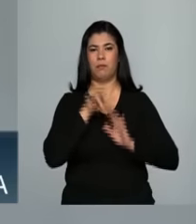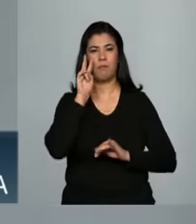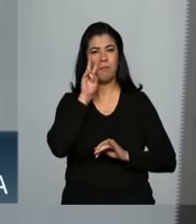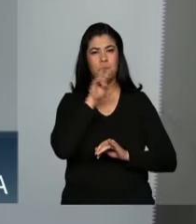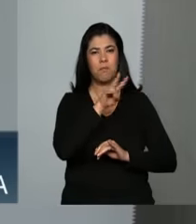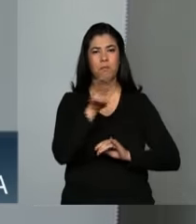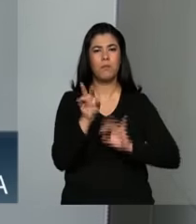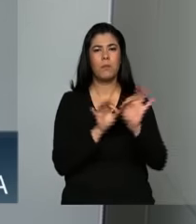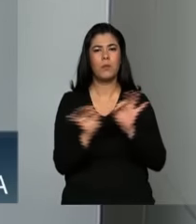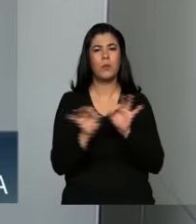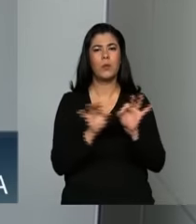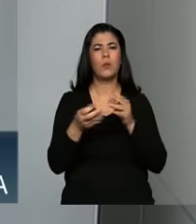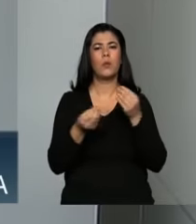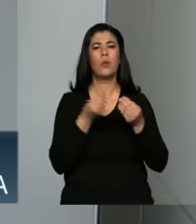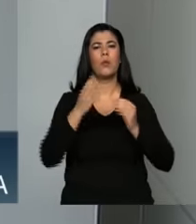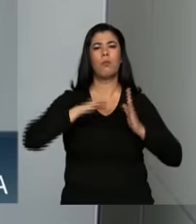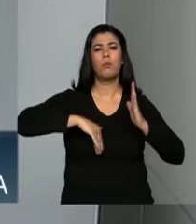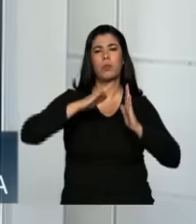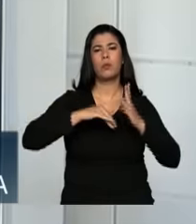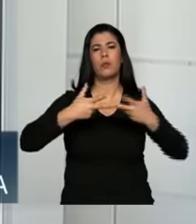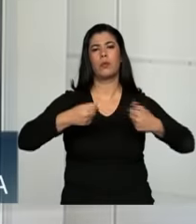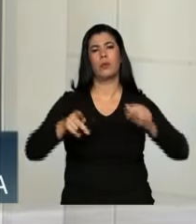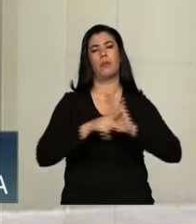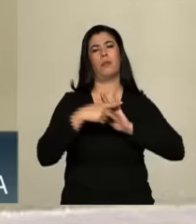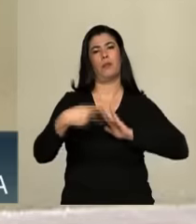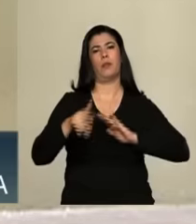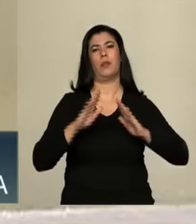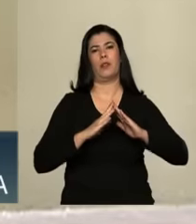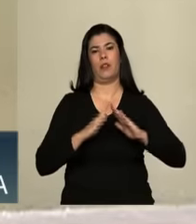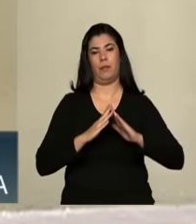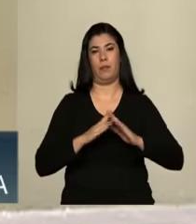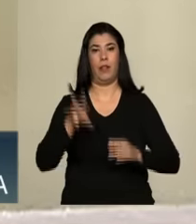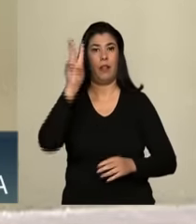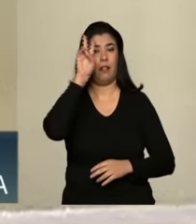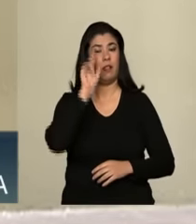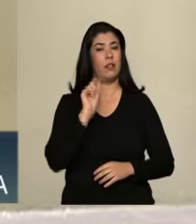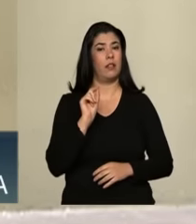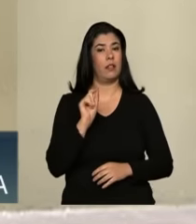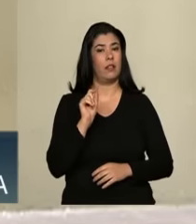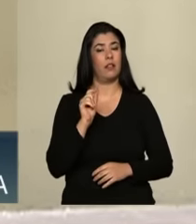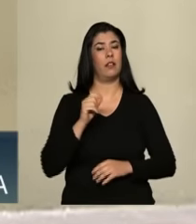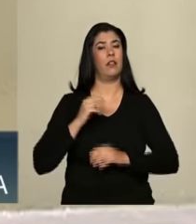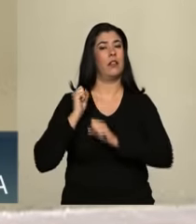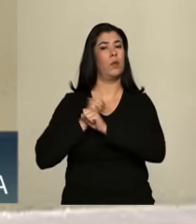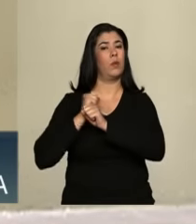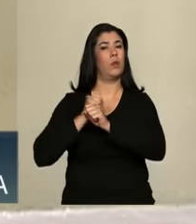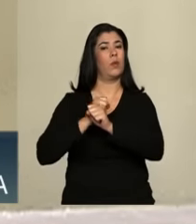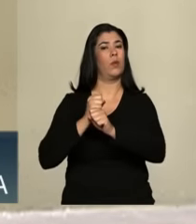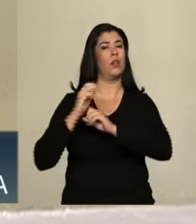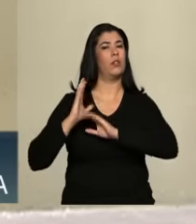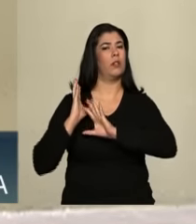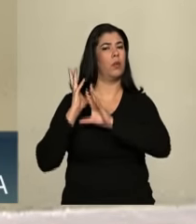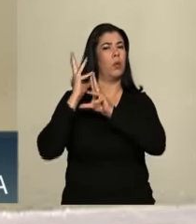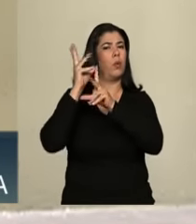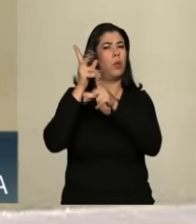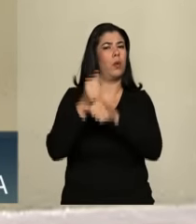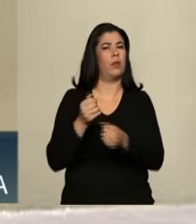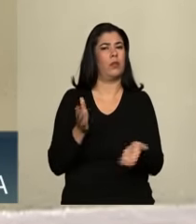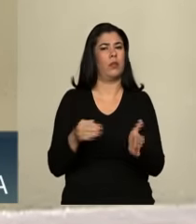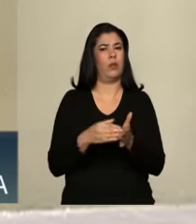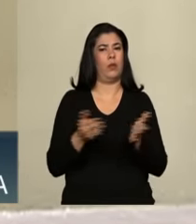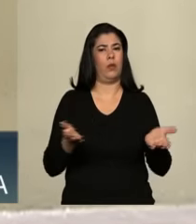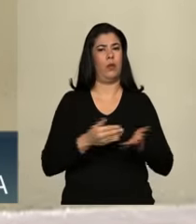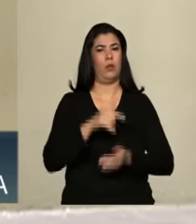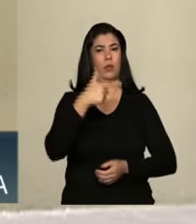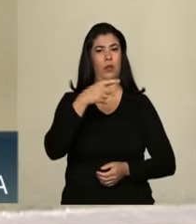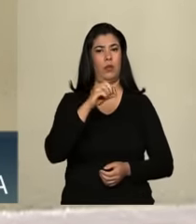no acabamento também dessas casas. Lembrando que desde 2003, o governo federal